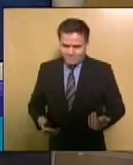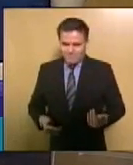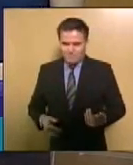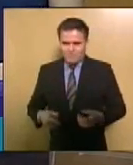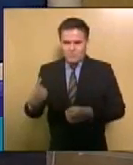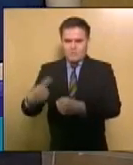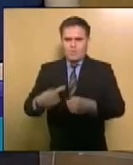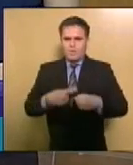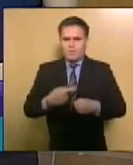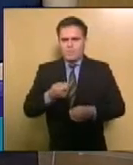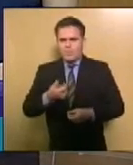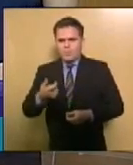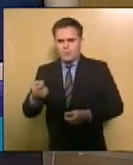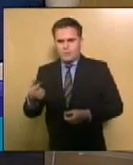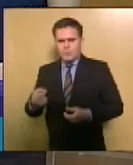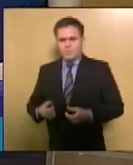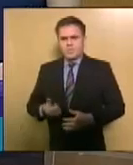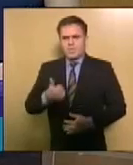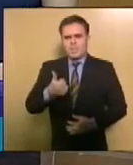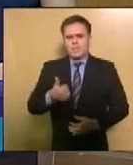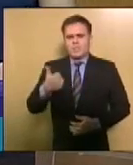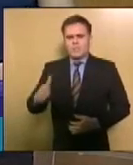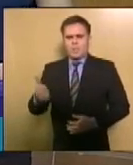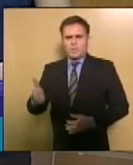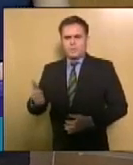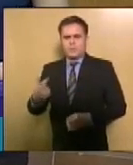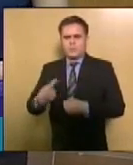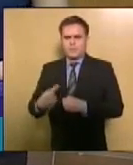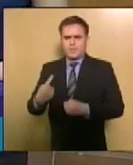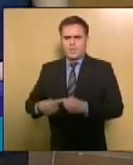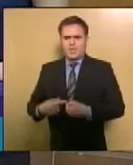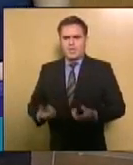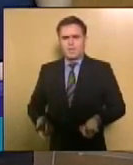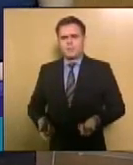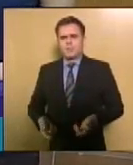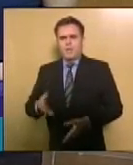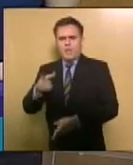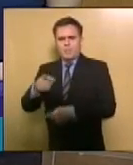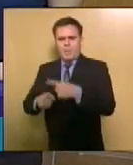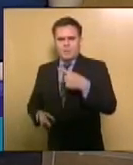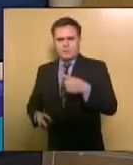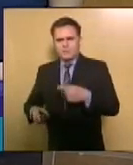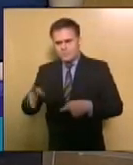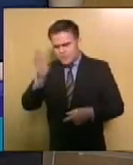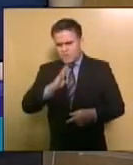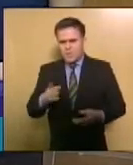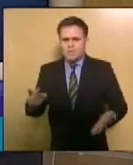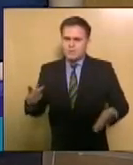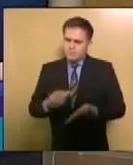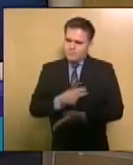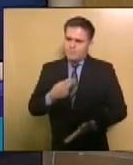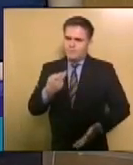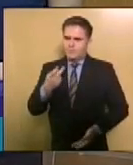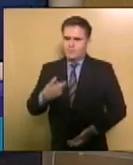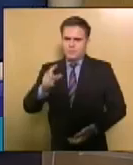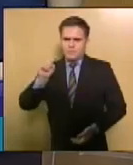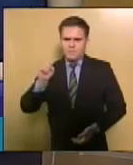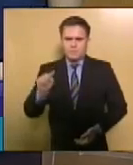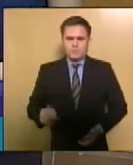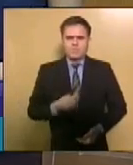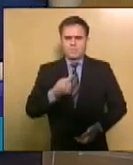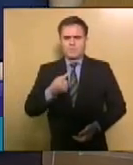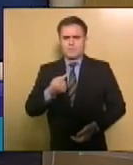municípios então em 111 municípios Metade dos homicídios no Brasil acontec o Brasil tem 5570